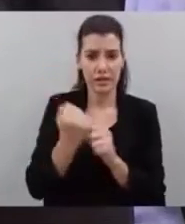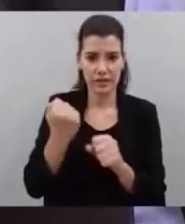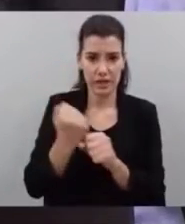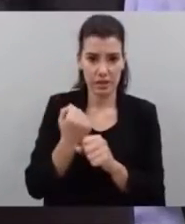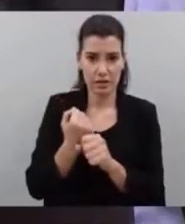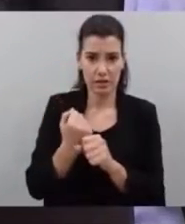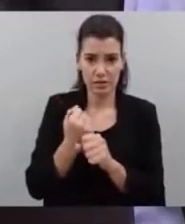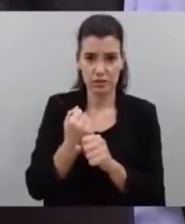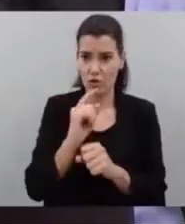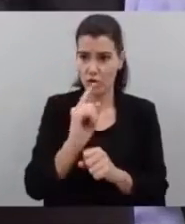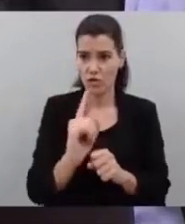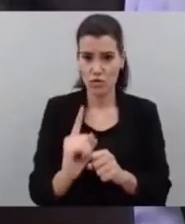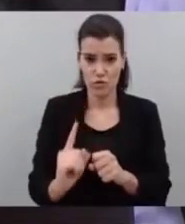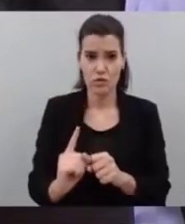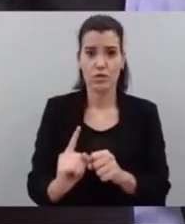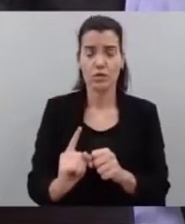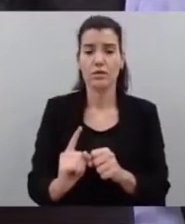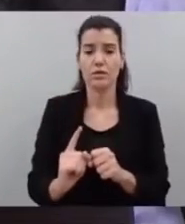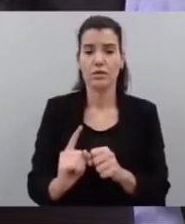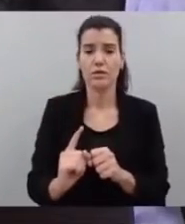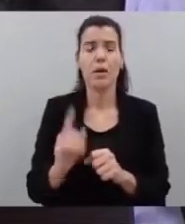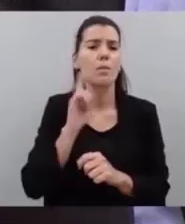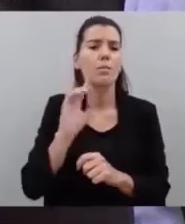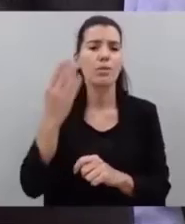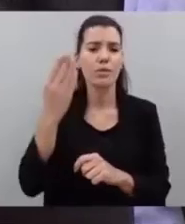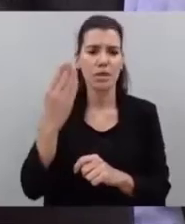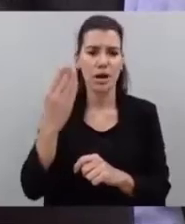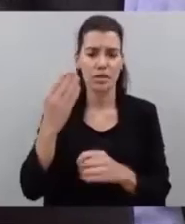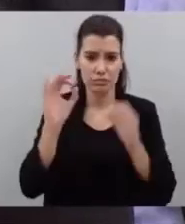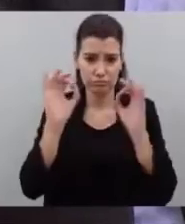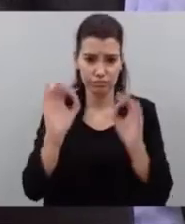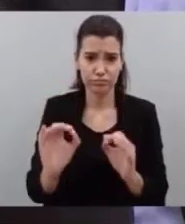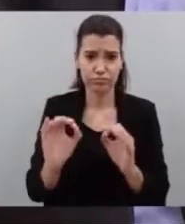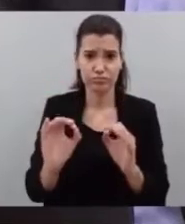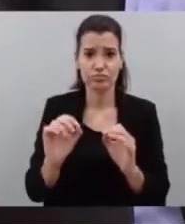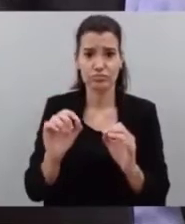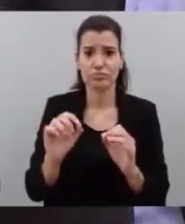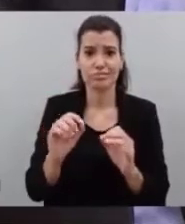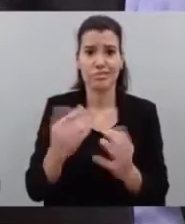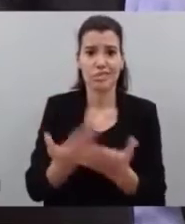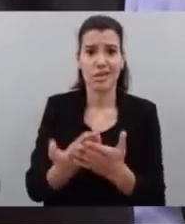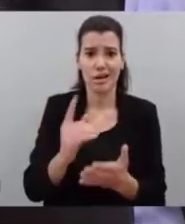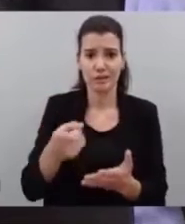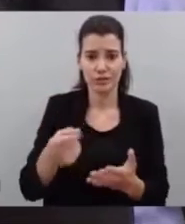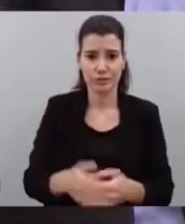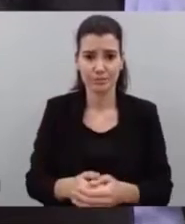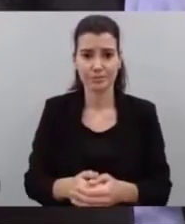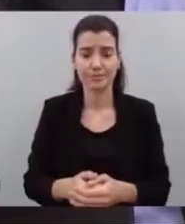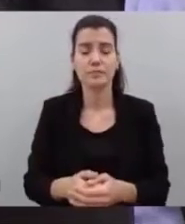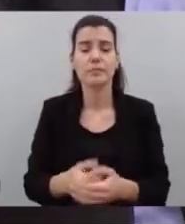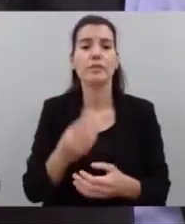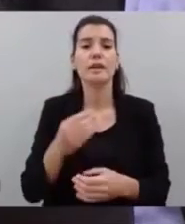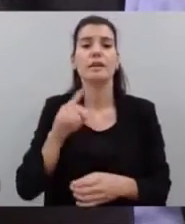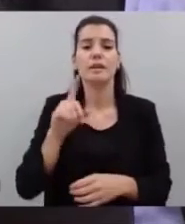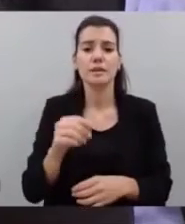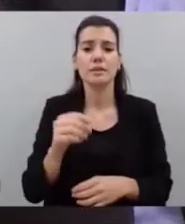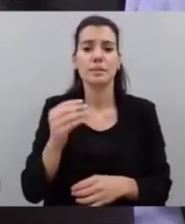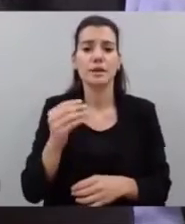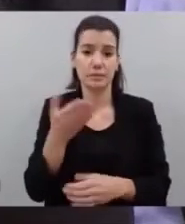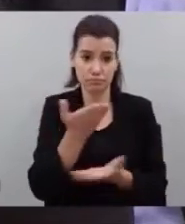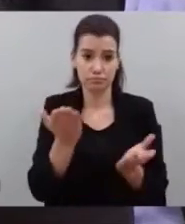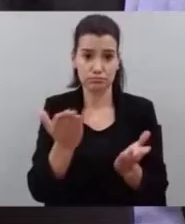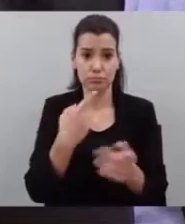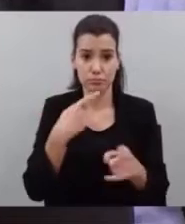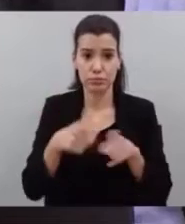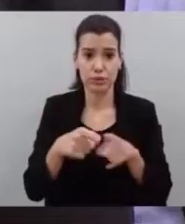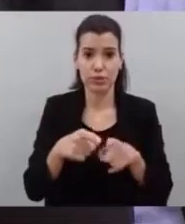há a desempenhar, qual é a prioridade que é efetivamente dada a este instrumento? Como justifica ainda o poder político a aprovação